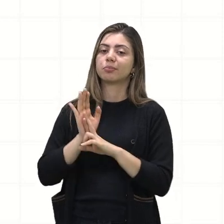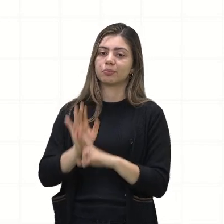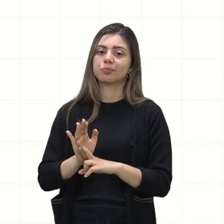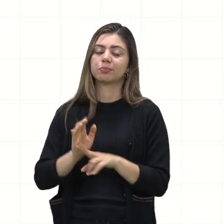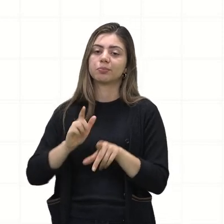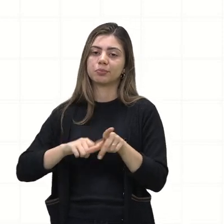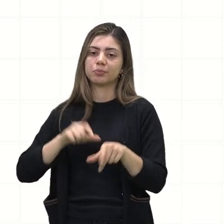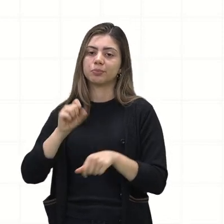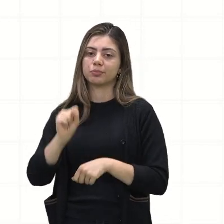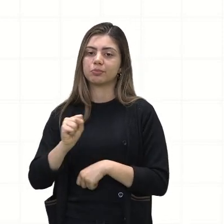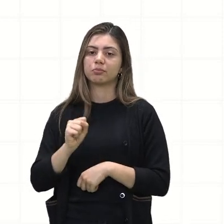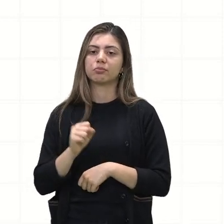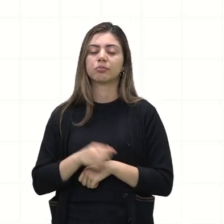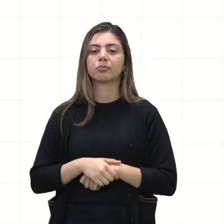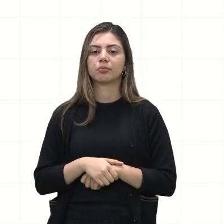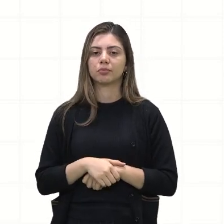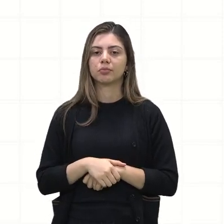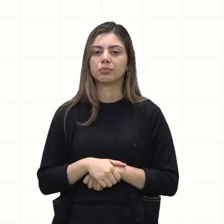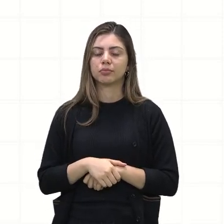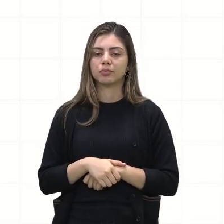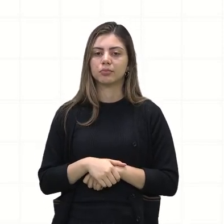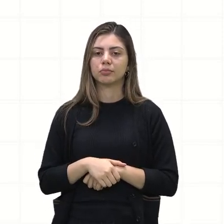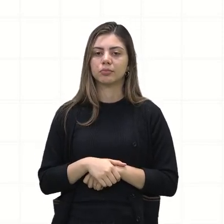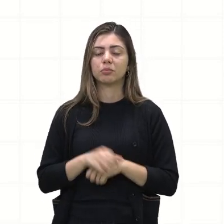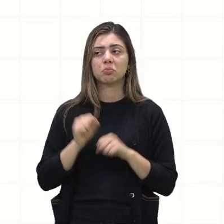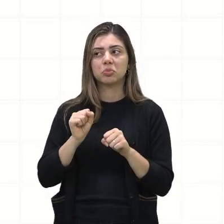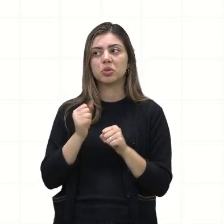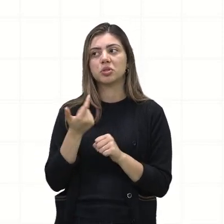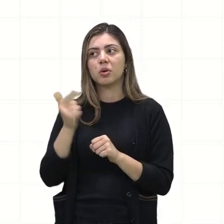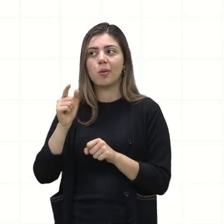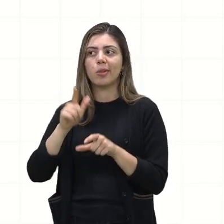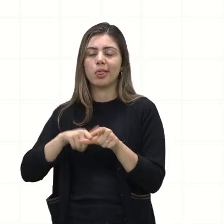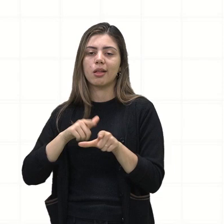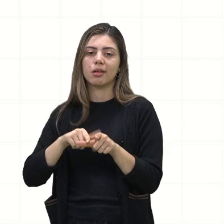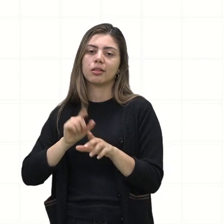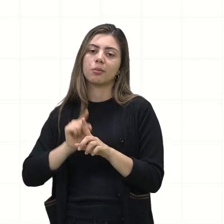Tá? Poderia ter uma outra letra maiúscula, mas